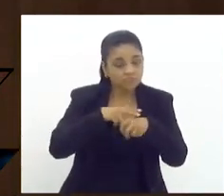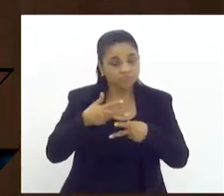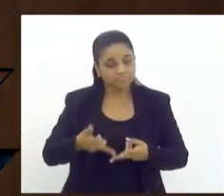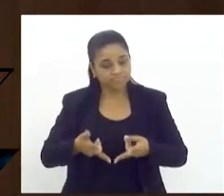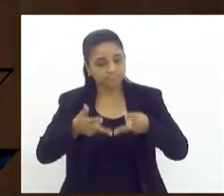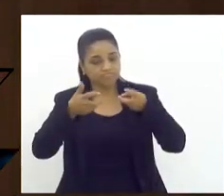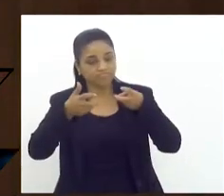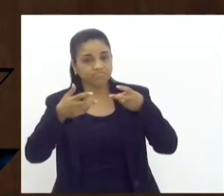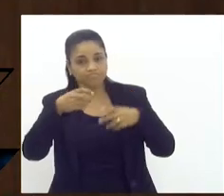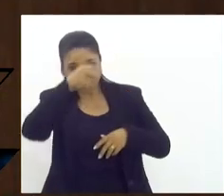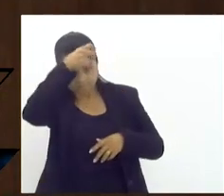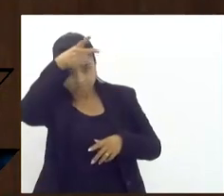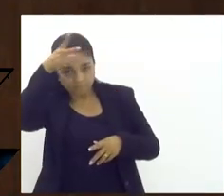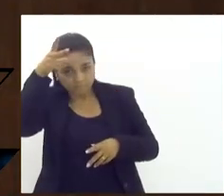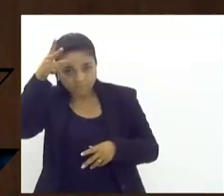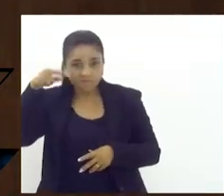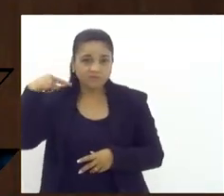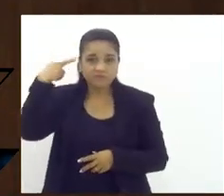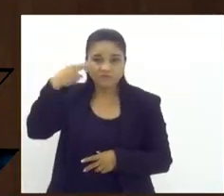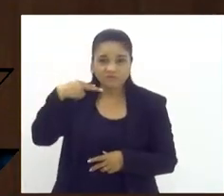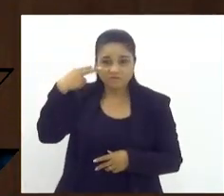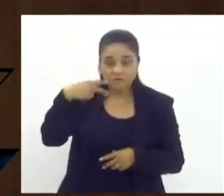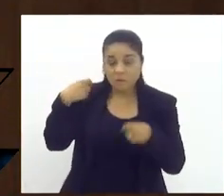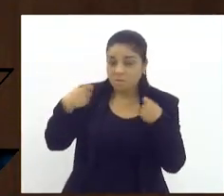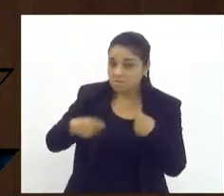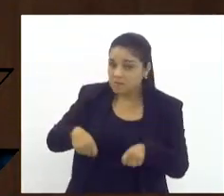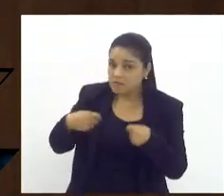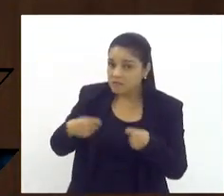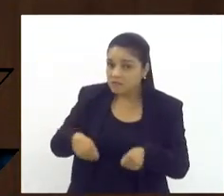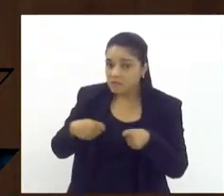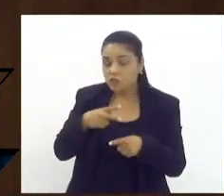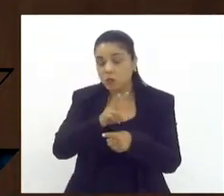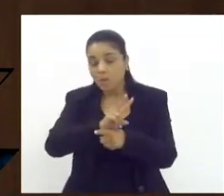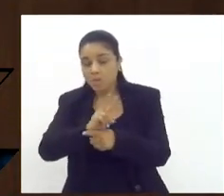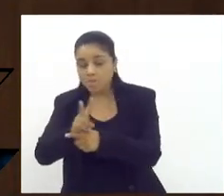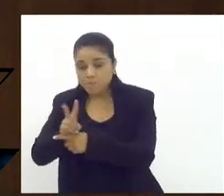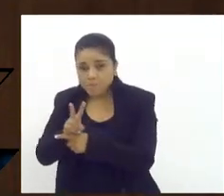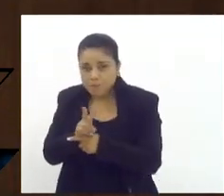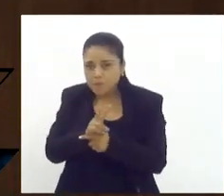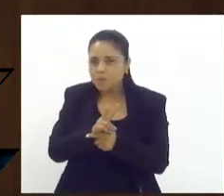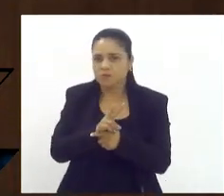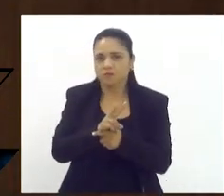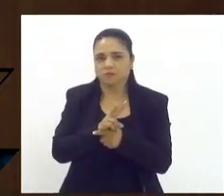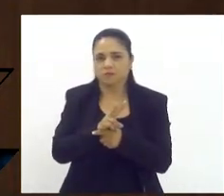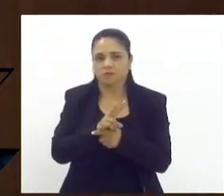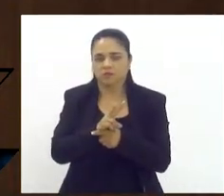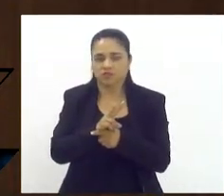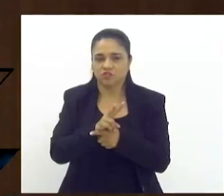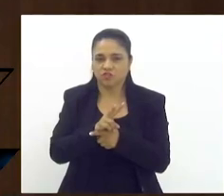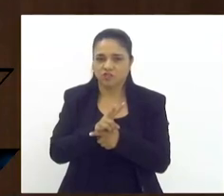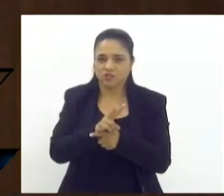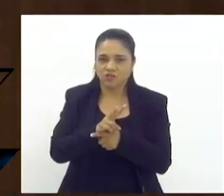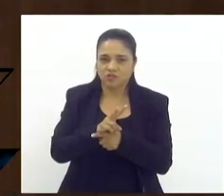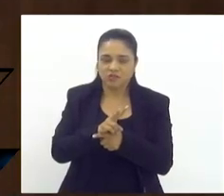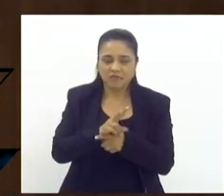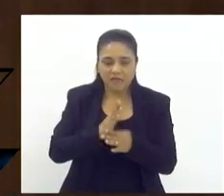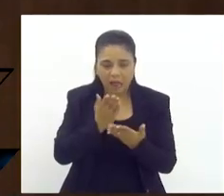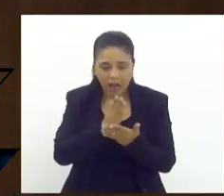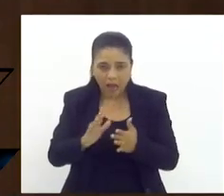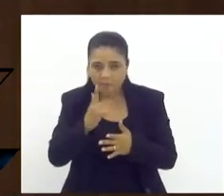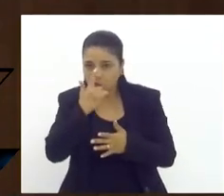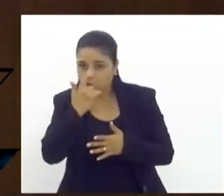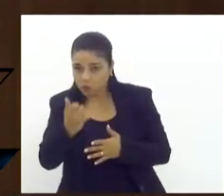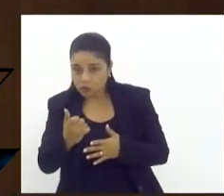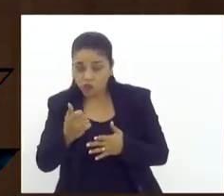prefeitos e vereadores tem que ter a noção de que protegendo Mais também acabando com os lixões e melhorando a